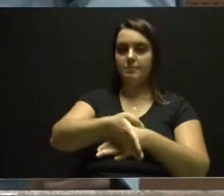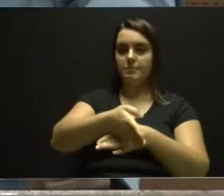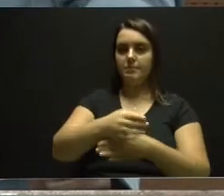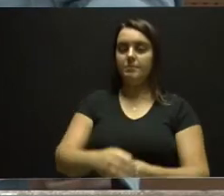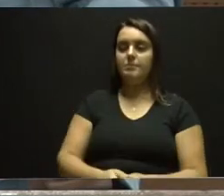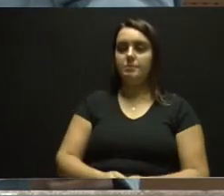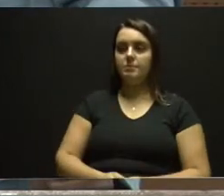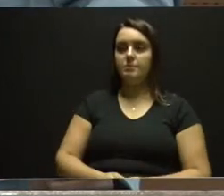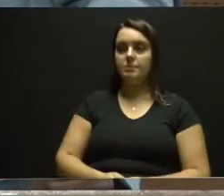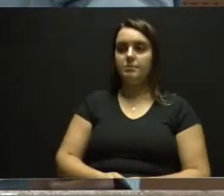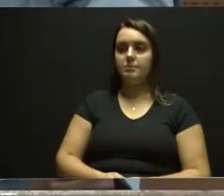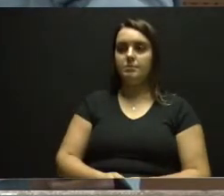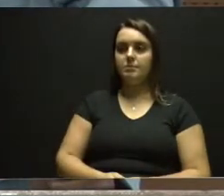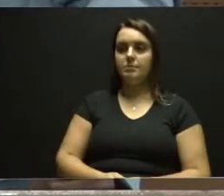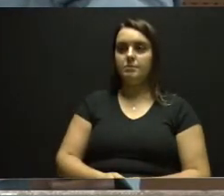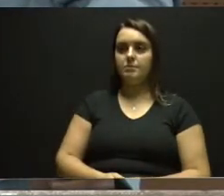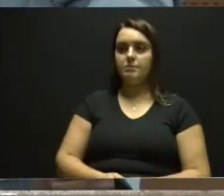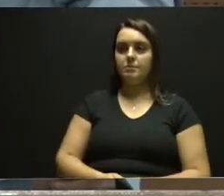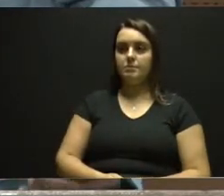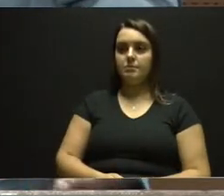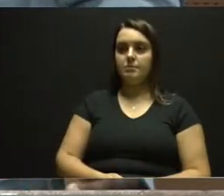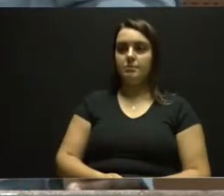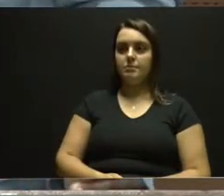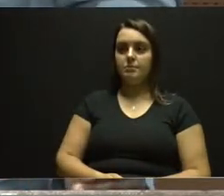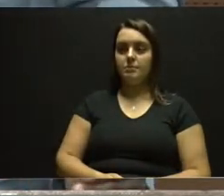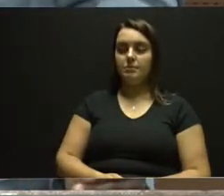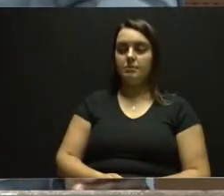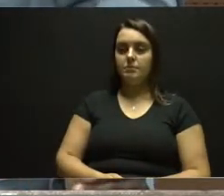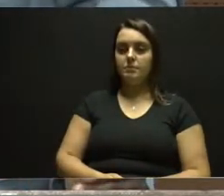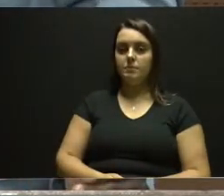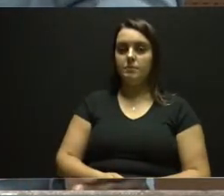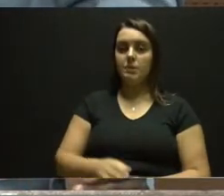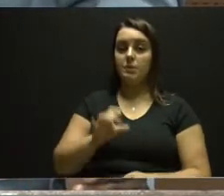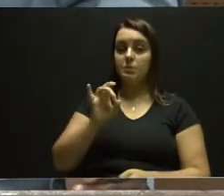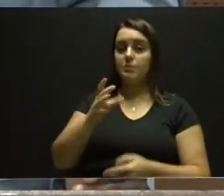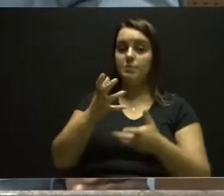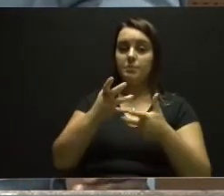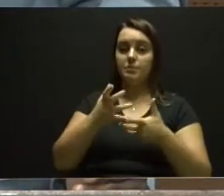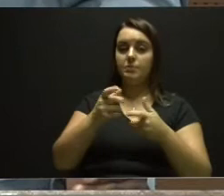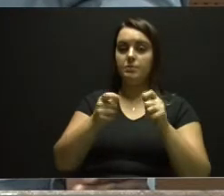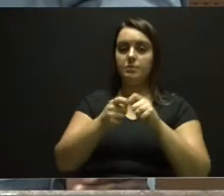preciso dar o primeiro passo basta querer fazer